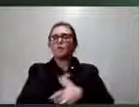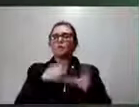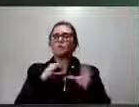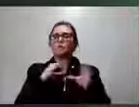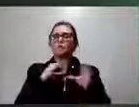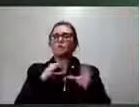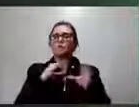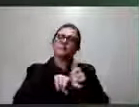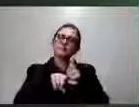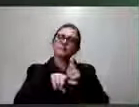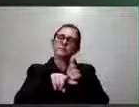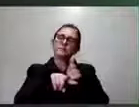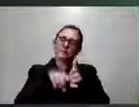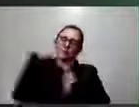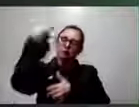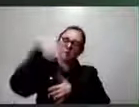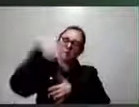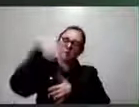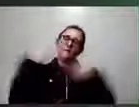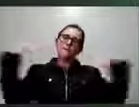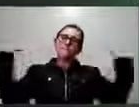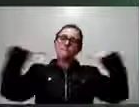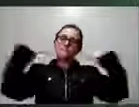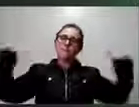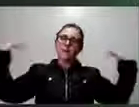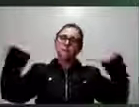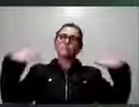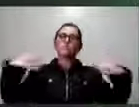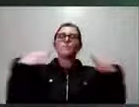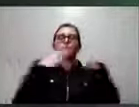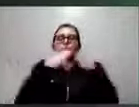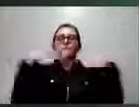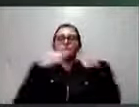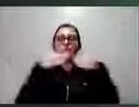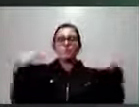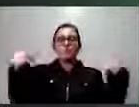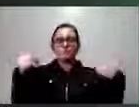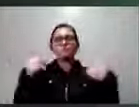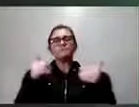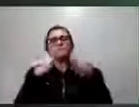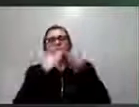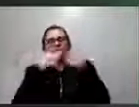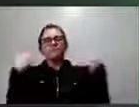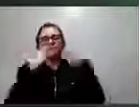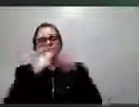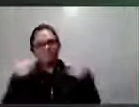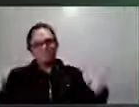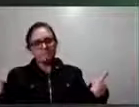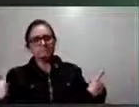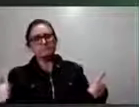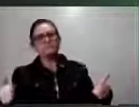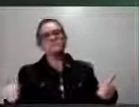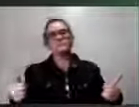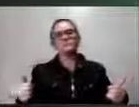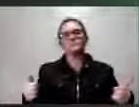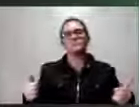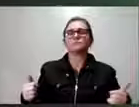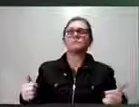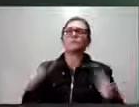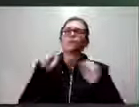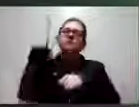pesquisa, aqui no México, nós estamos pedindo licença, consentimento formal para saber